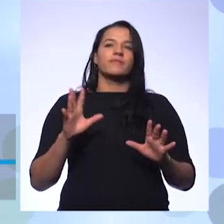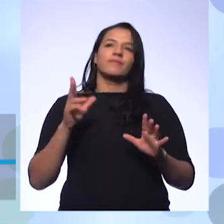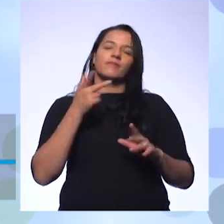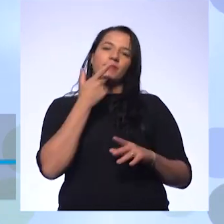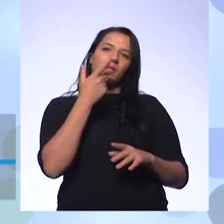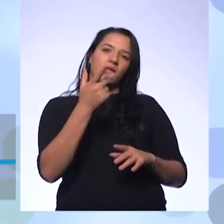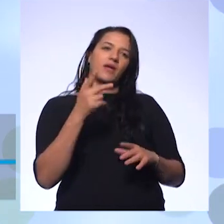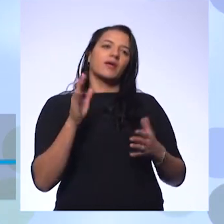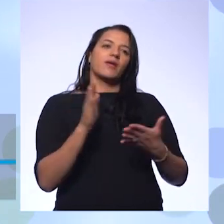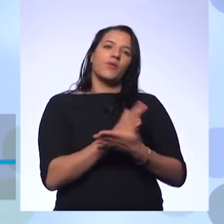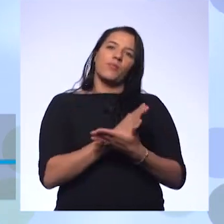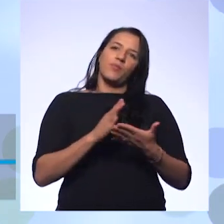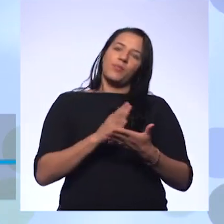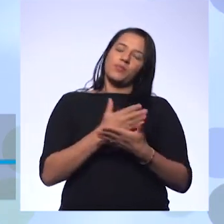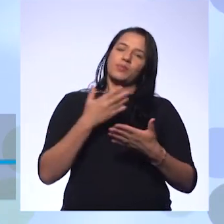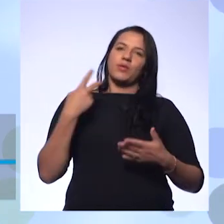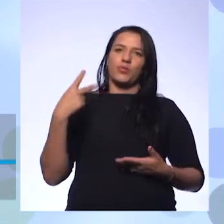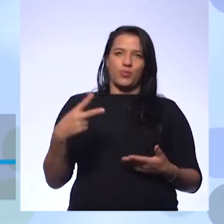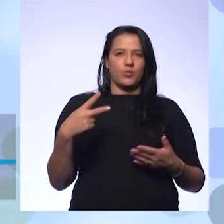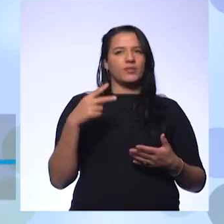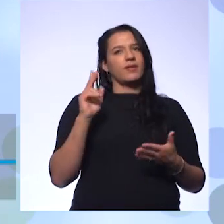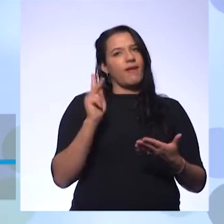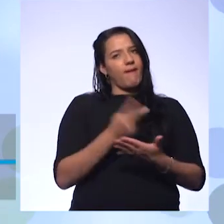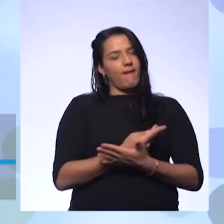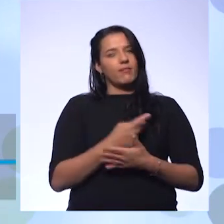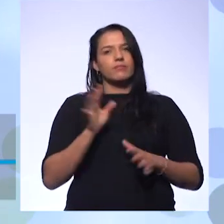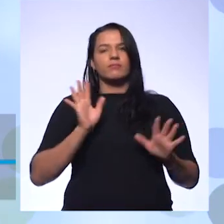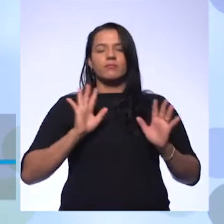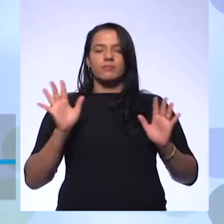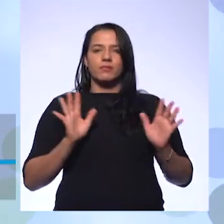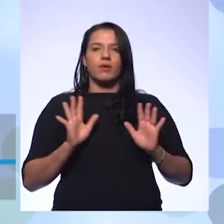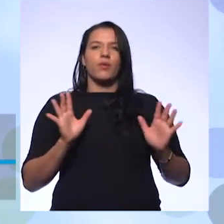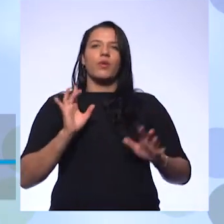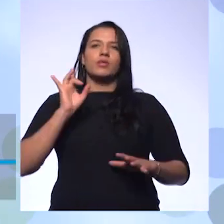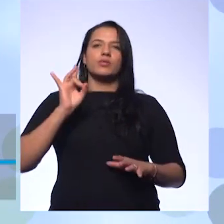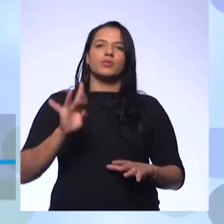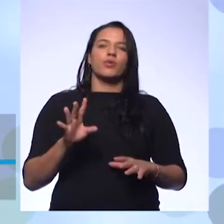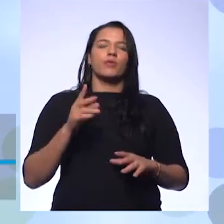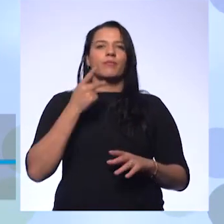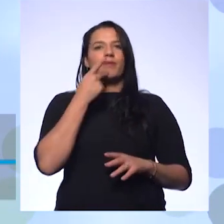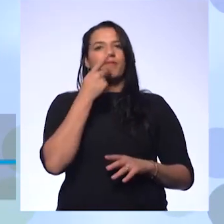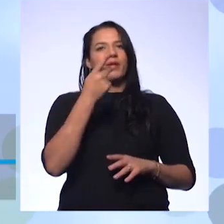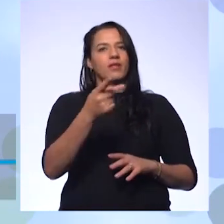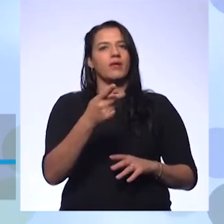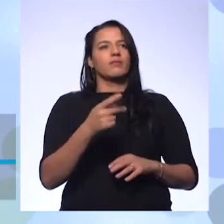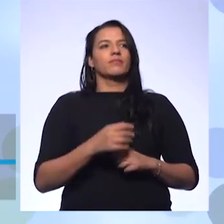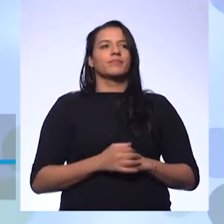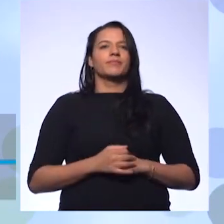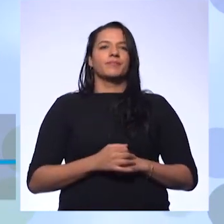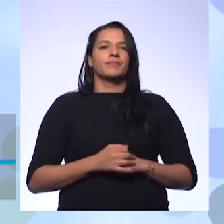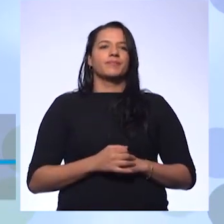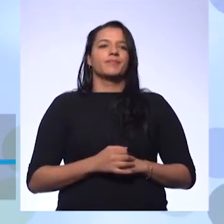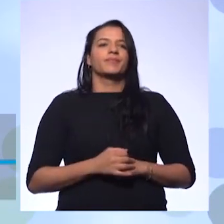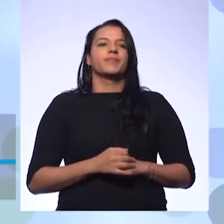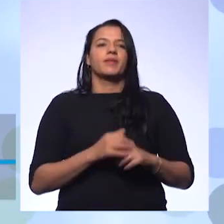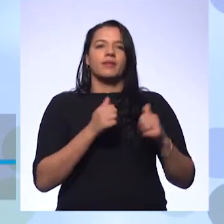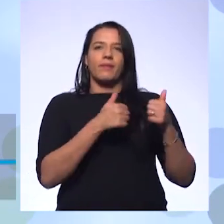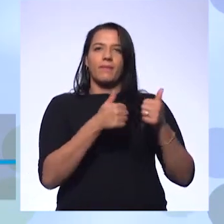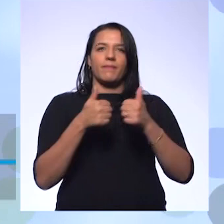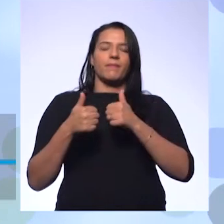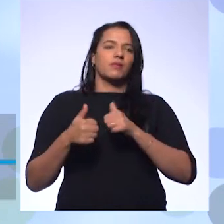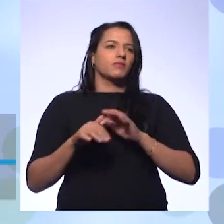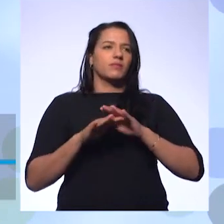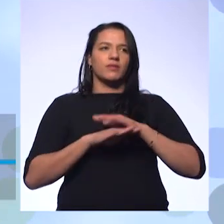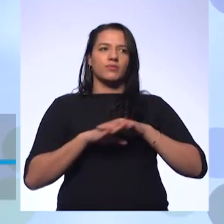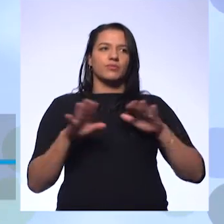que apontaram que é golpe estão erradas. É um argumento que vocês elegeram para defender e está tudo bem. E essa